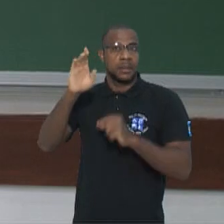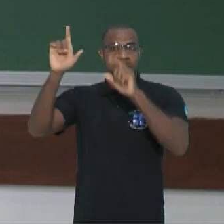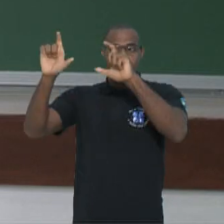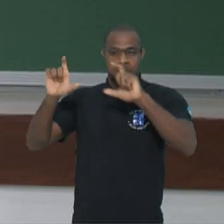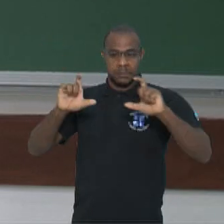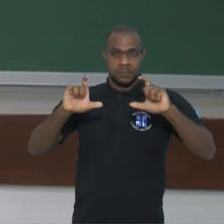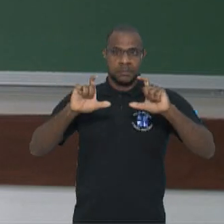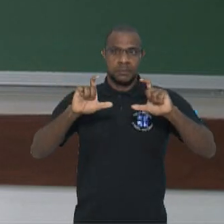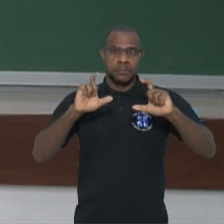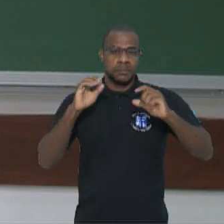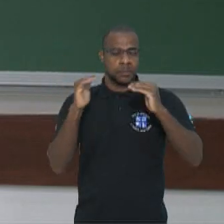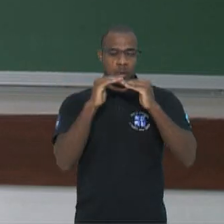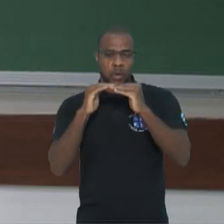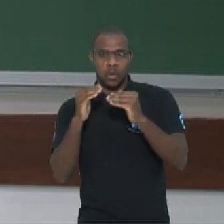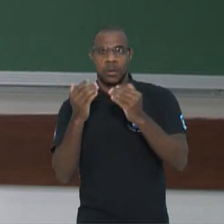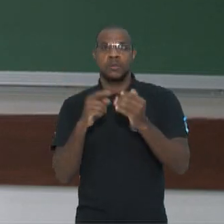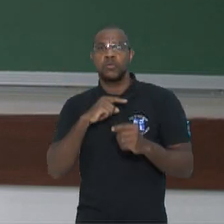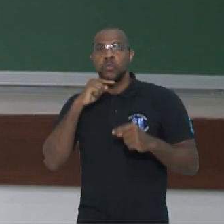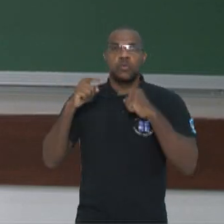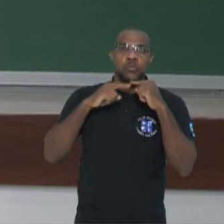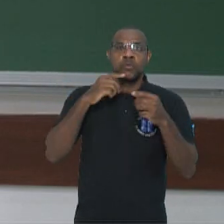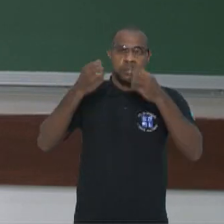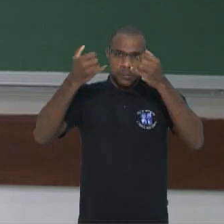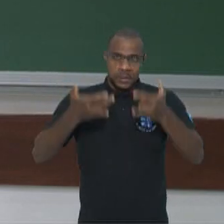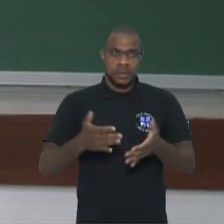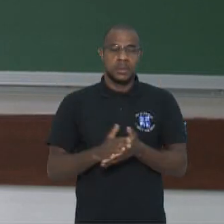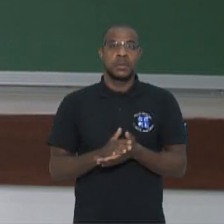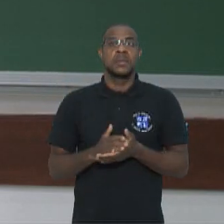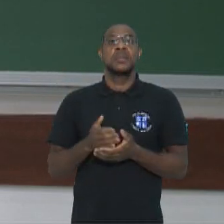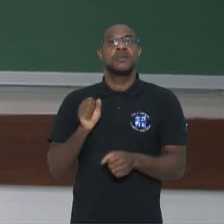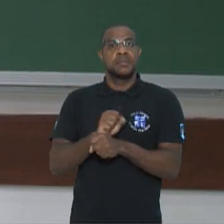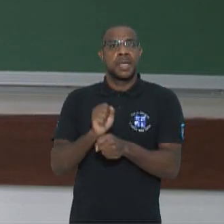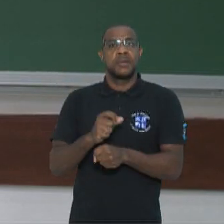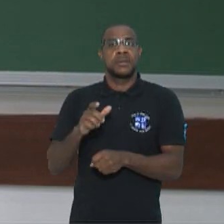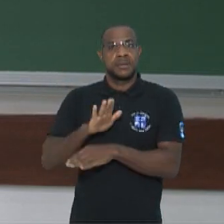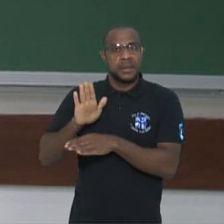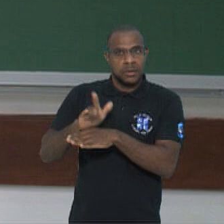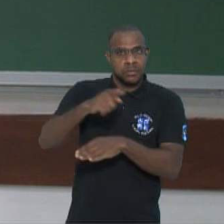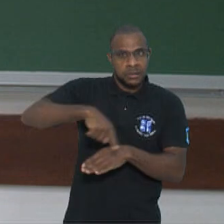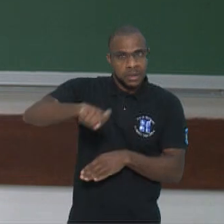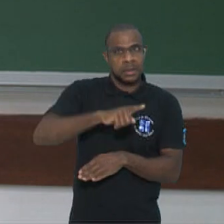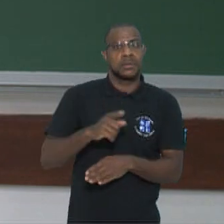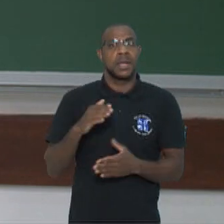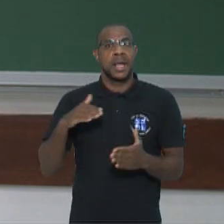nos causam dúvida, ok? Espero que tenha contribuído com vocês. Até